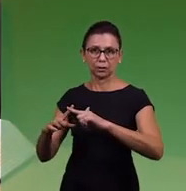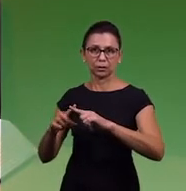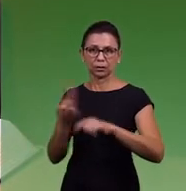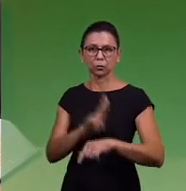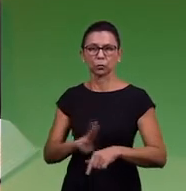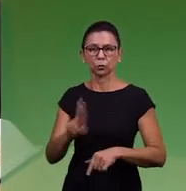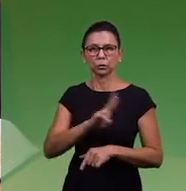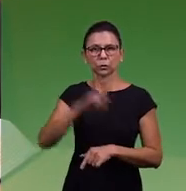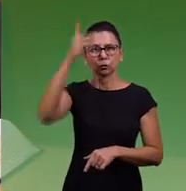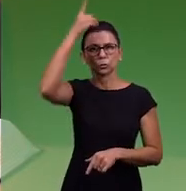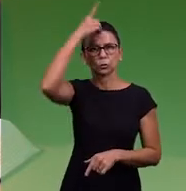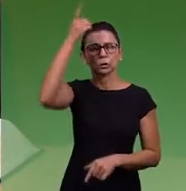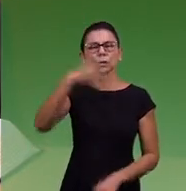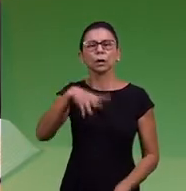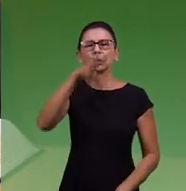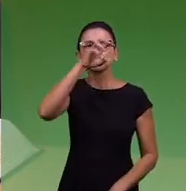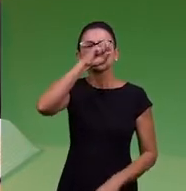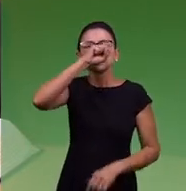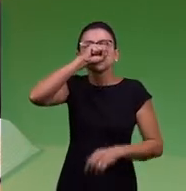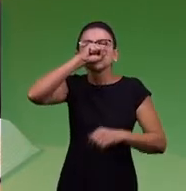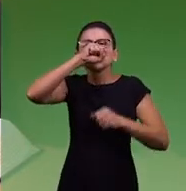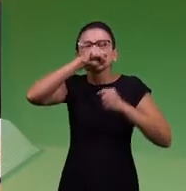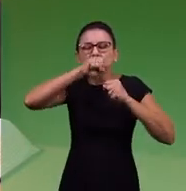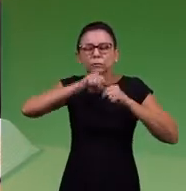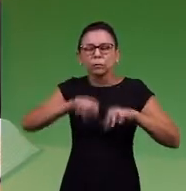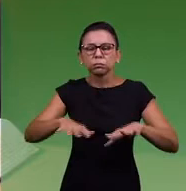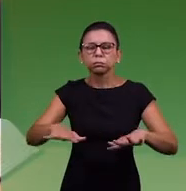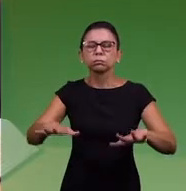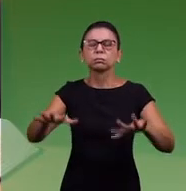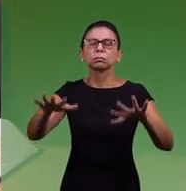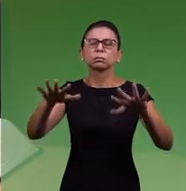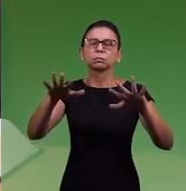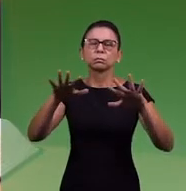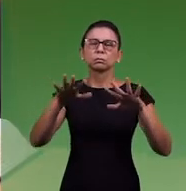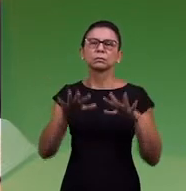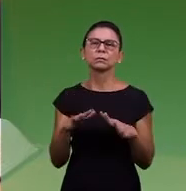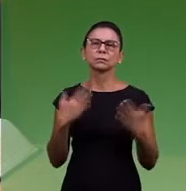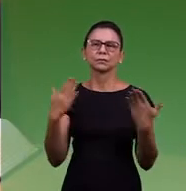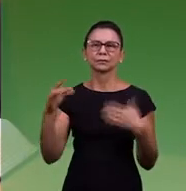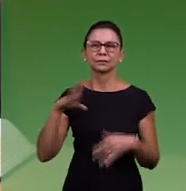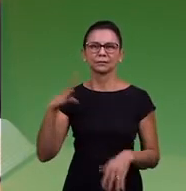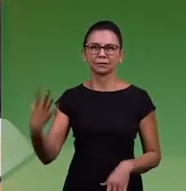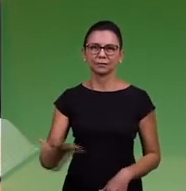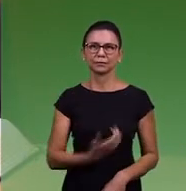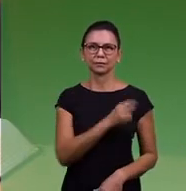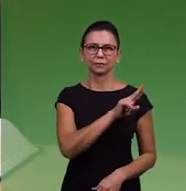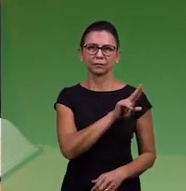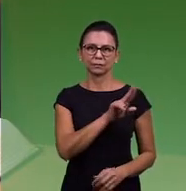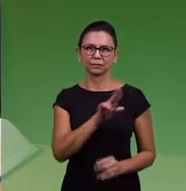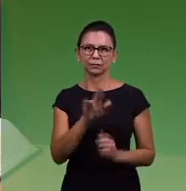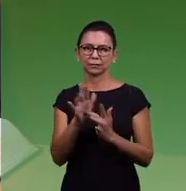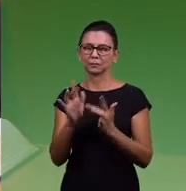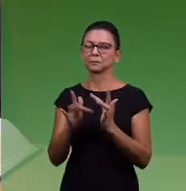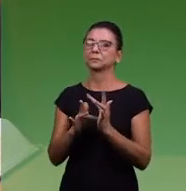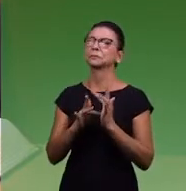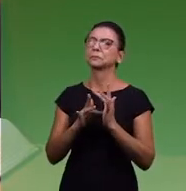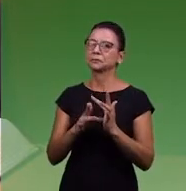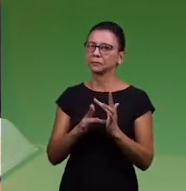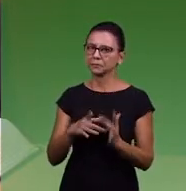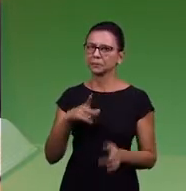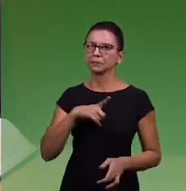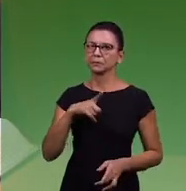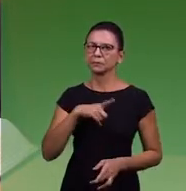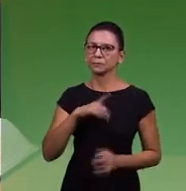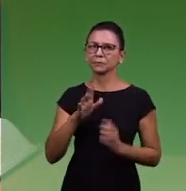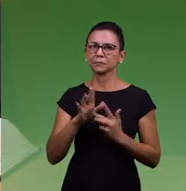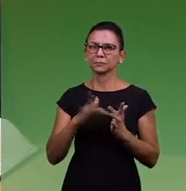espirituais. Qual é o aroma que exala? É o aroma, o perfume da salvação em Jesus, do Senhor